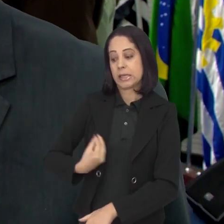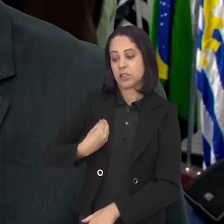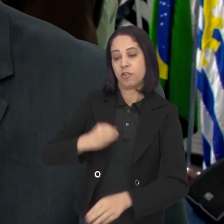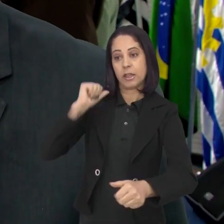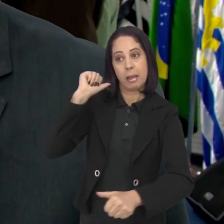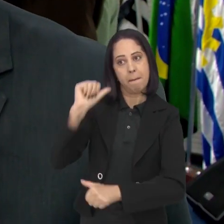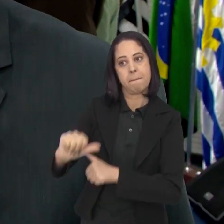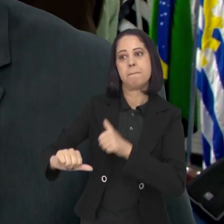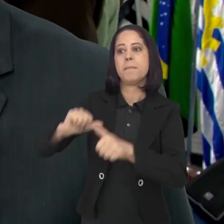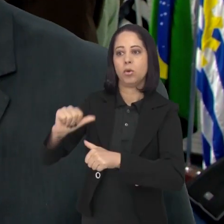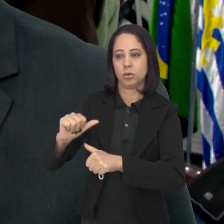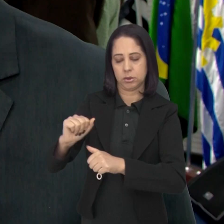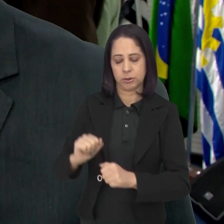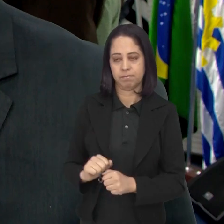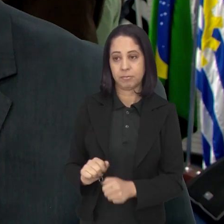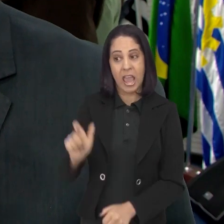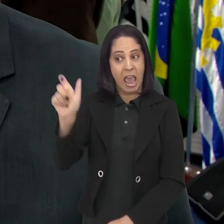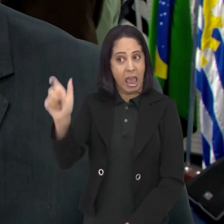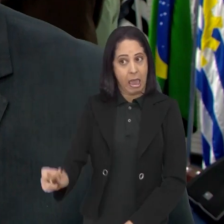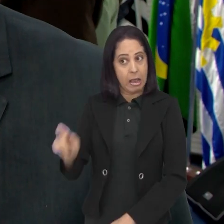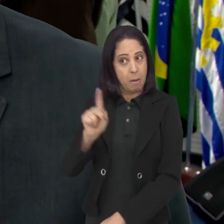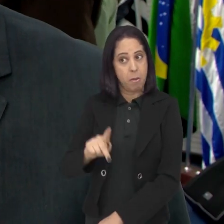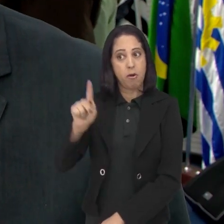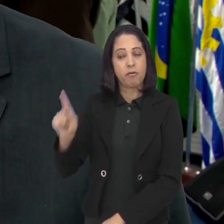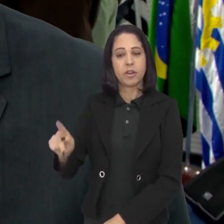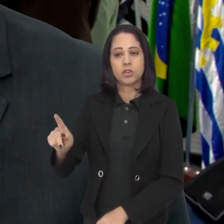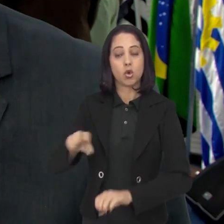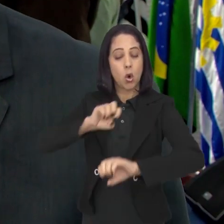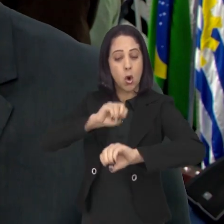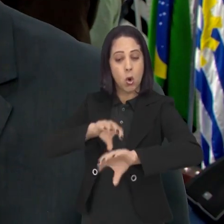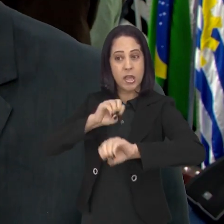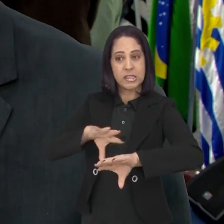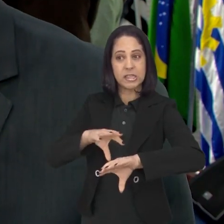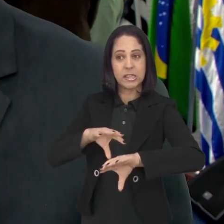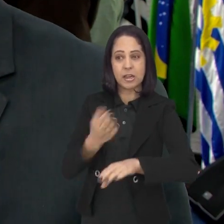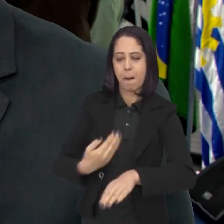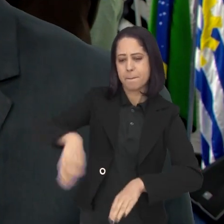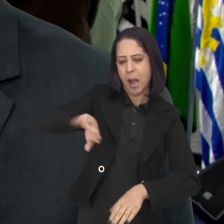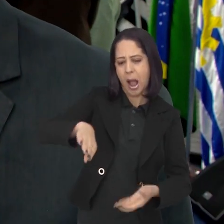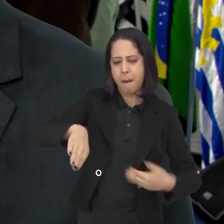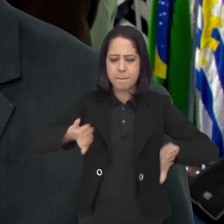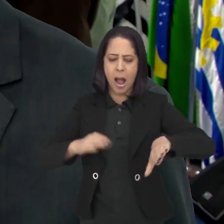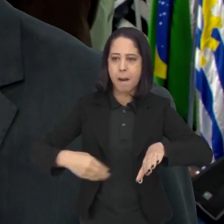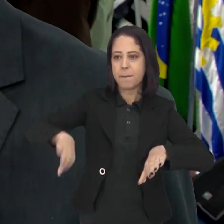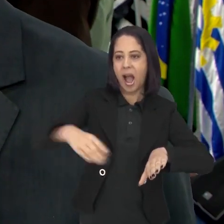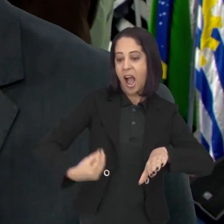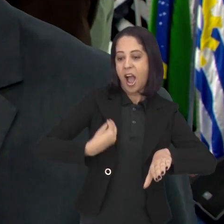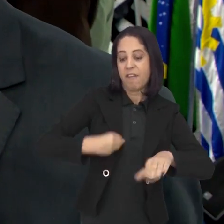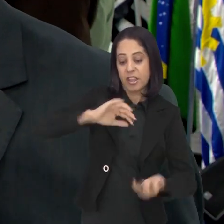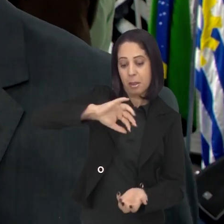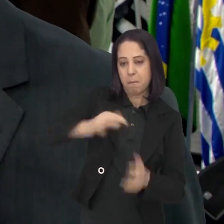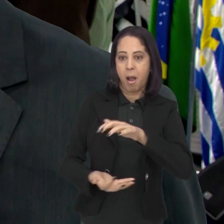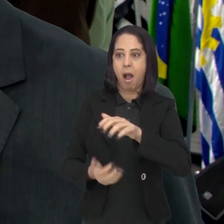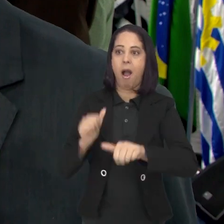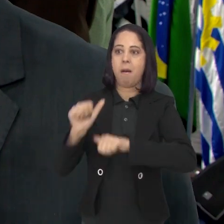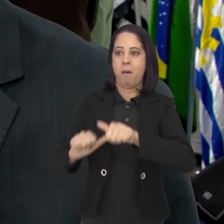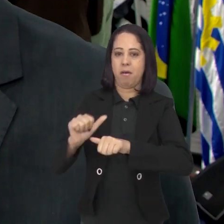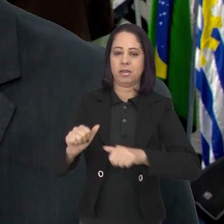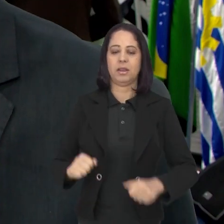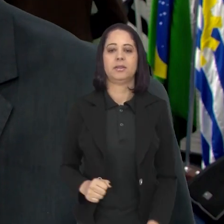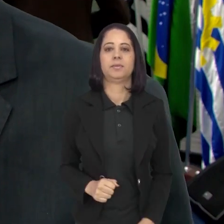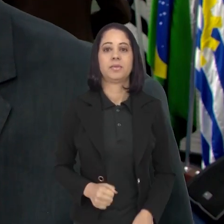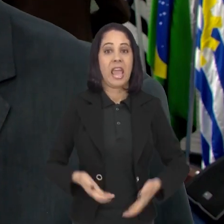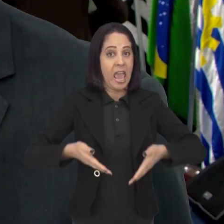crianças, jovens. E o karatê que o nosso mestre prega é aquele karatê que transforma vidas, muda